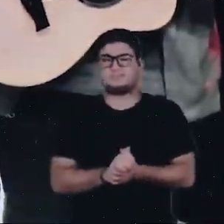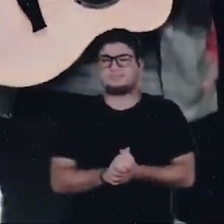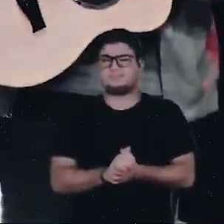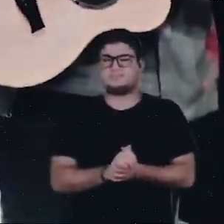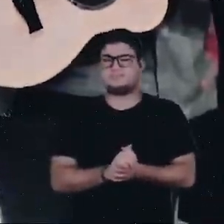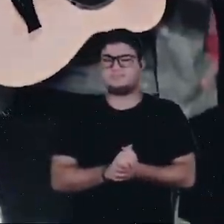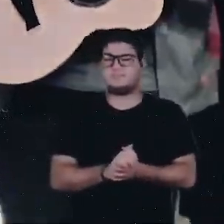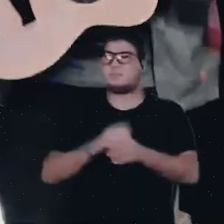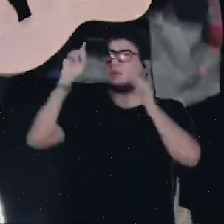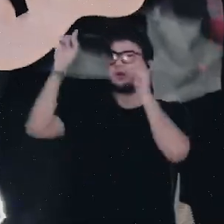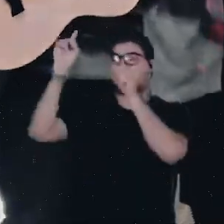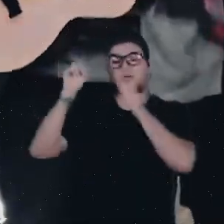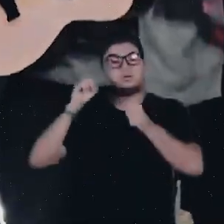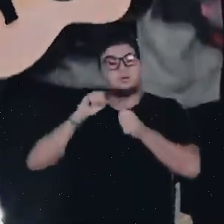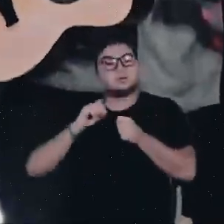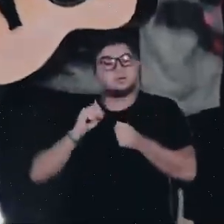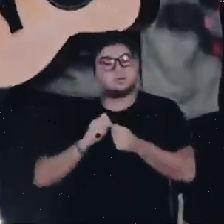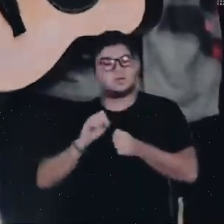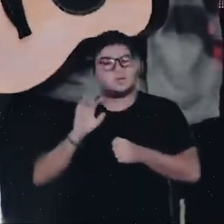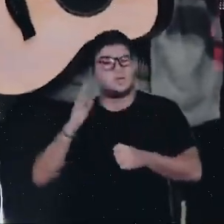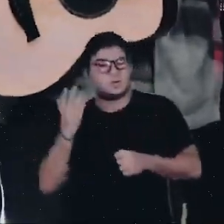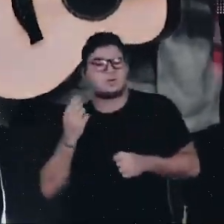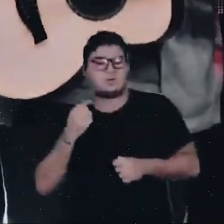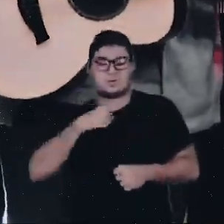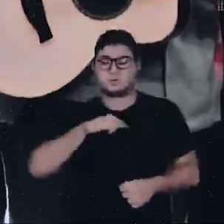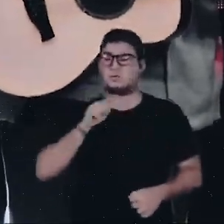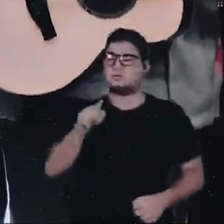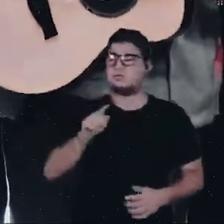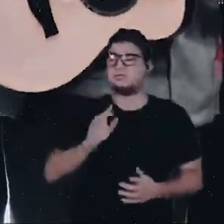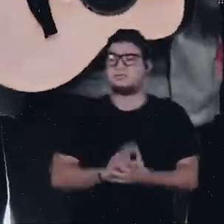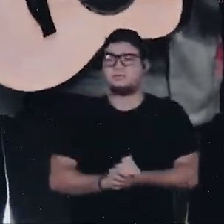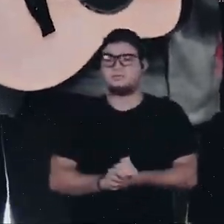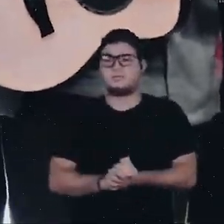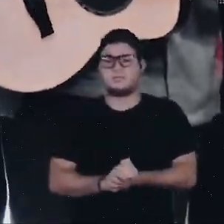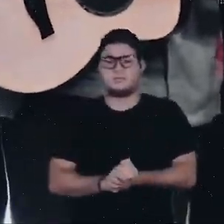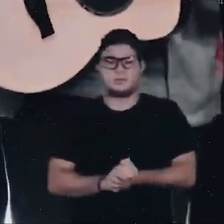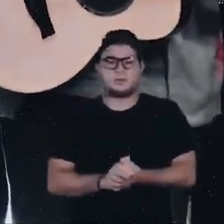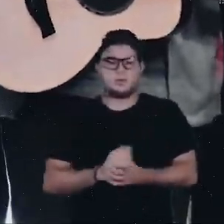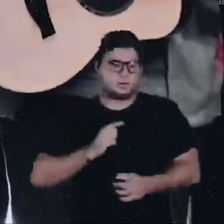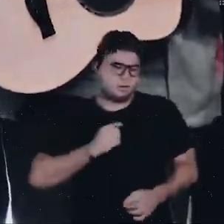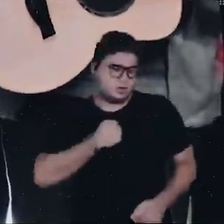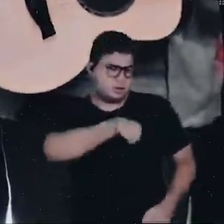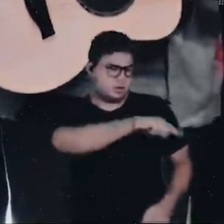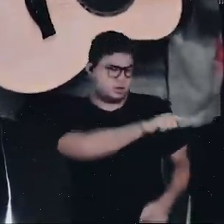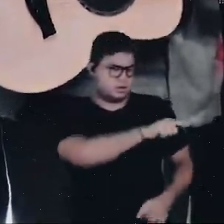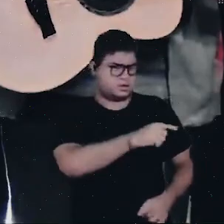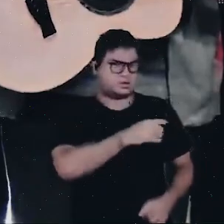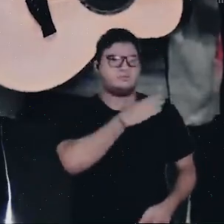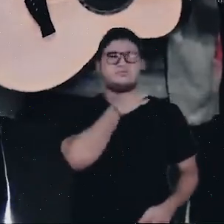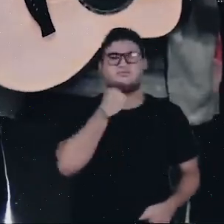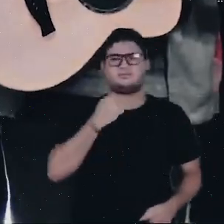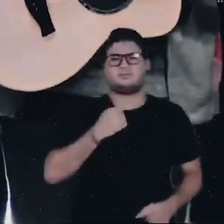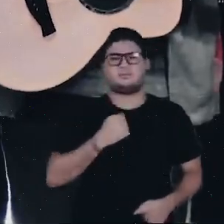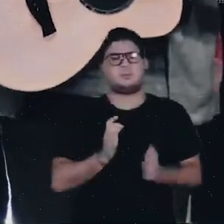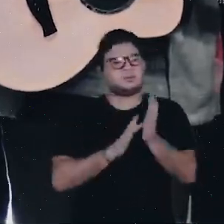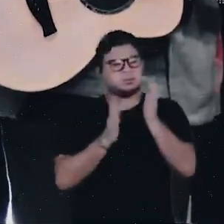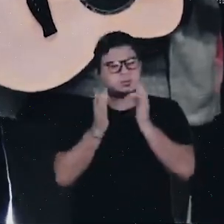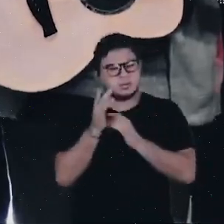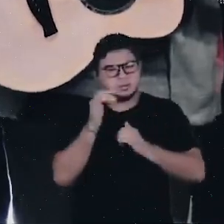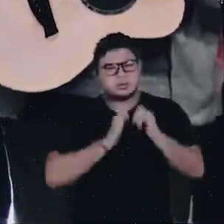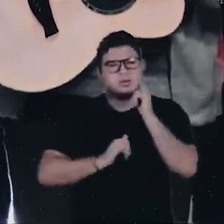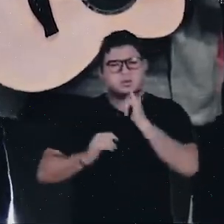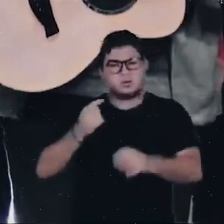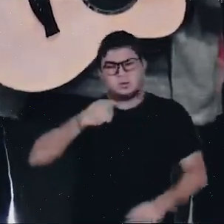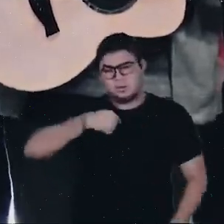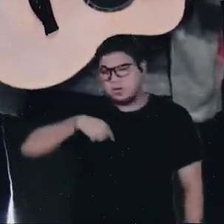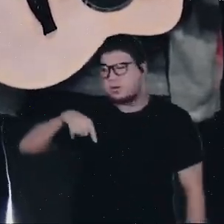Por isso que Deus fez o oposto comigo, com você. A gente mandaria o outro morrer. Não, ele disse assim: eu vou fazer com